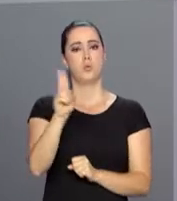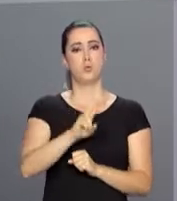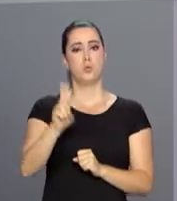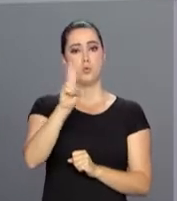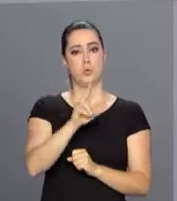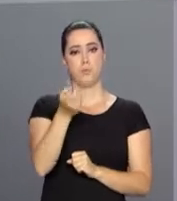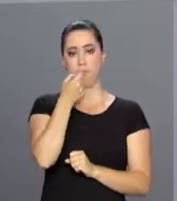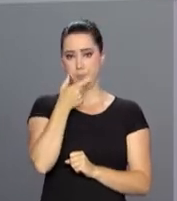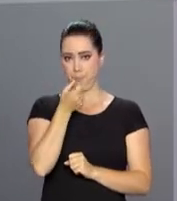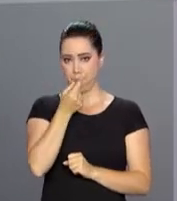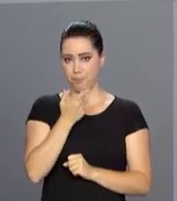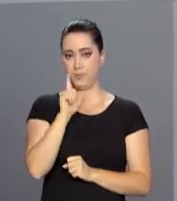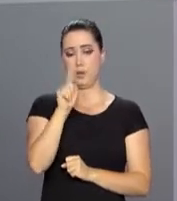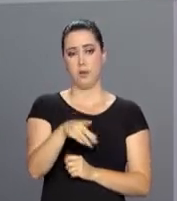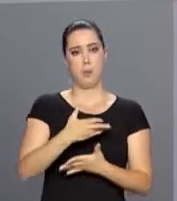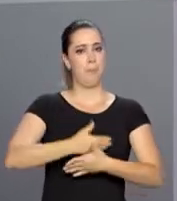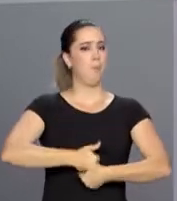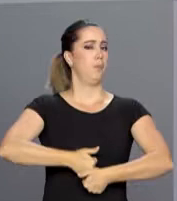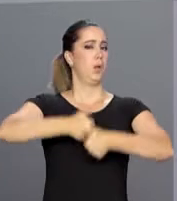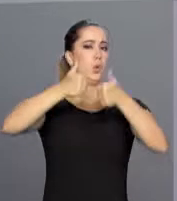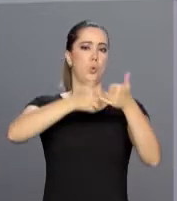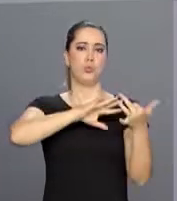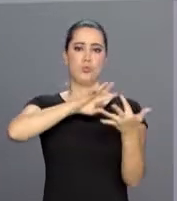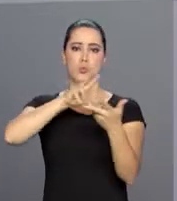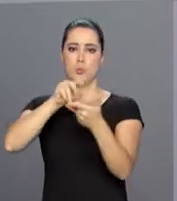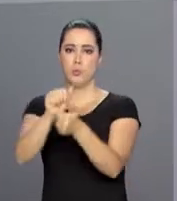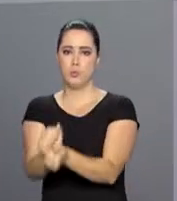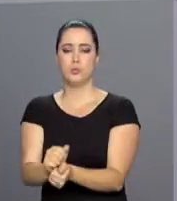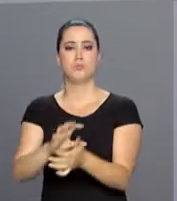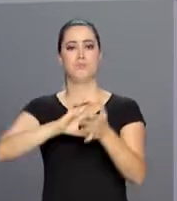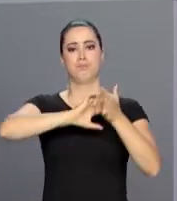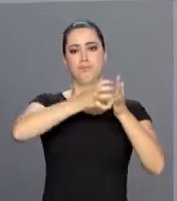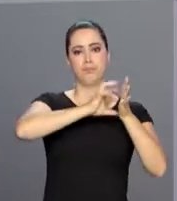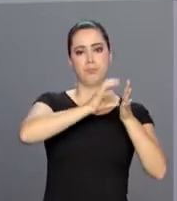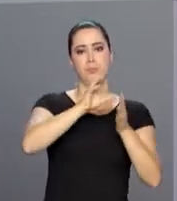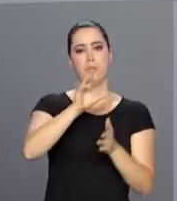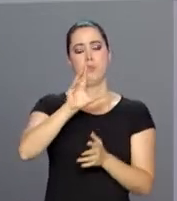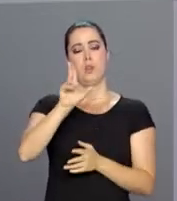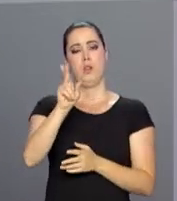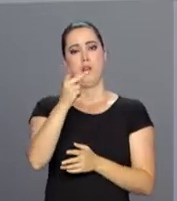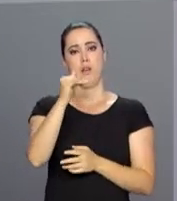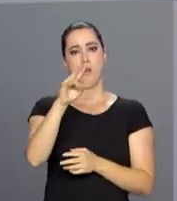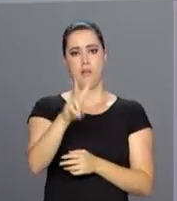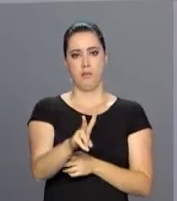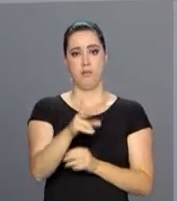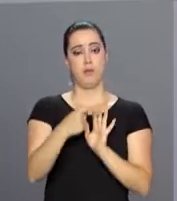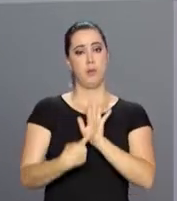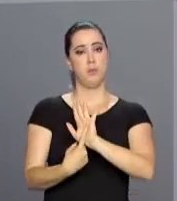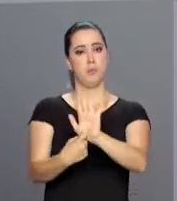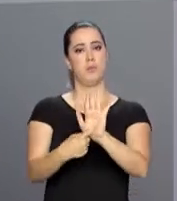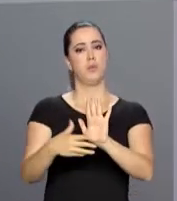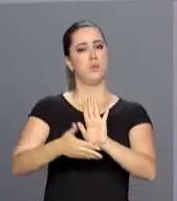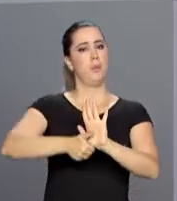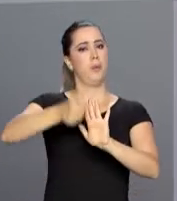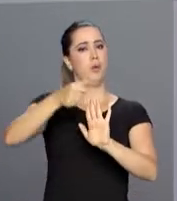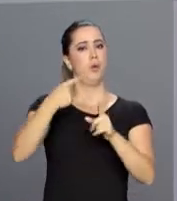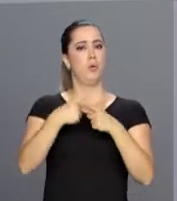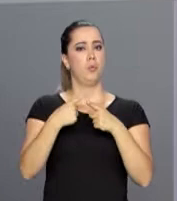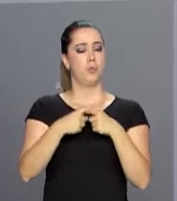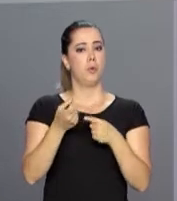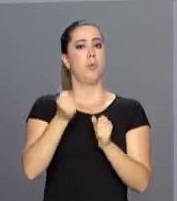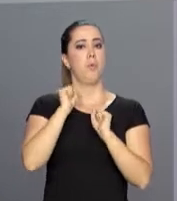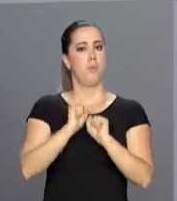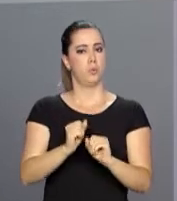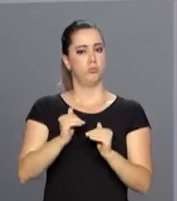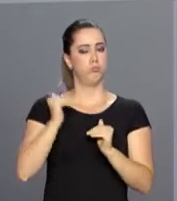antiretroviral considerado um dos melhores tratamentos do mundo para aids o medicamento apresenta uma série de vantagens como a alta